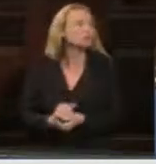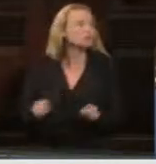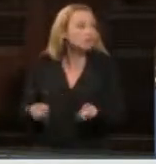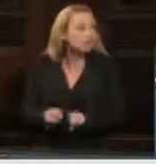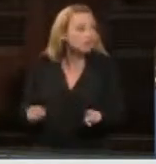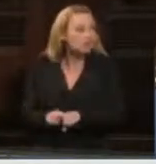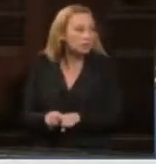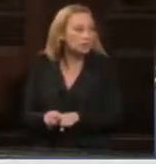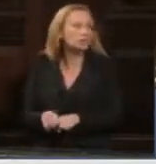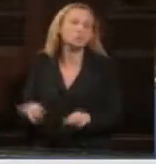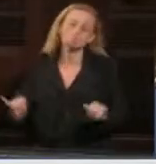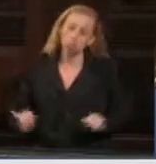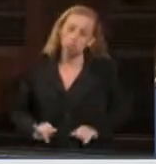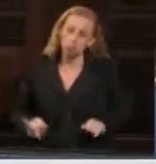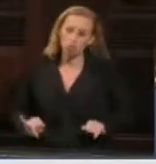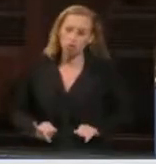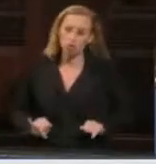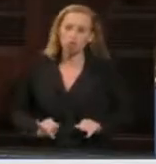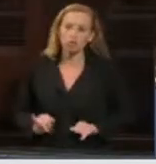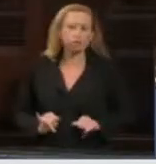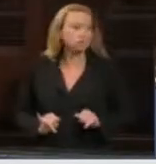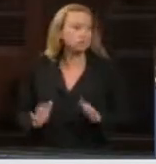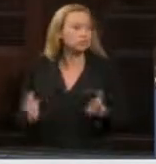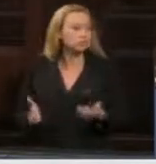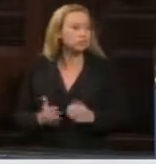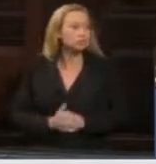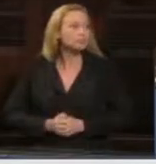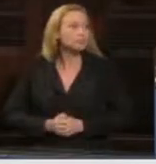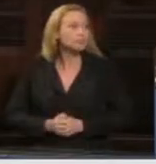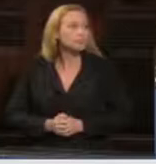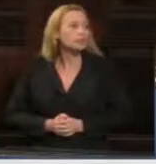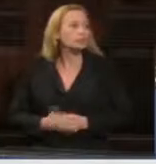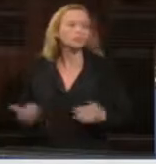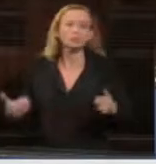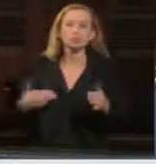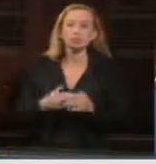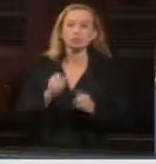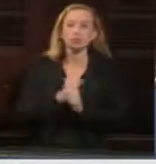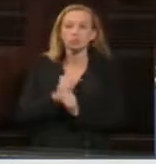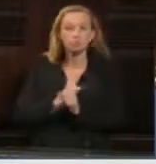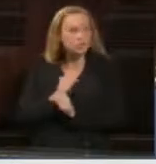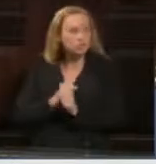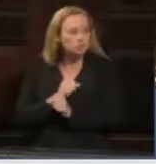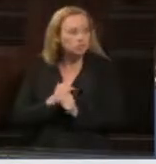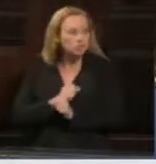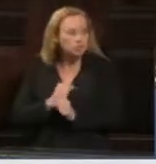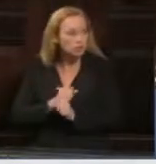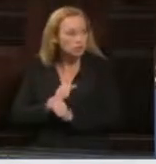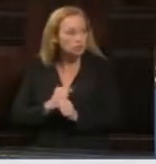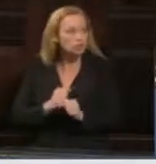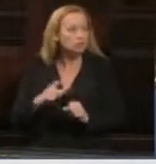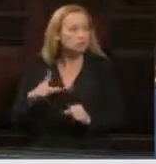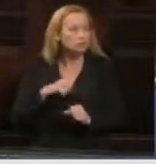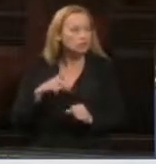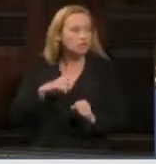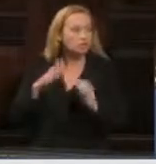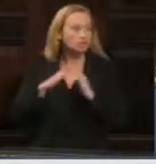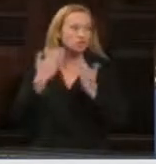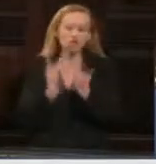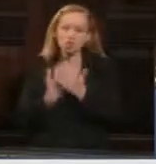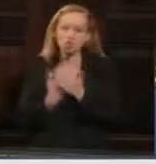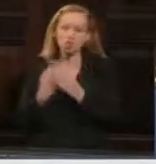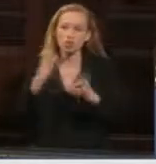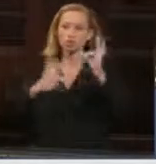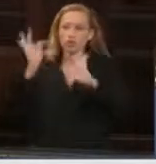ela sofreu profundo revés nos últimos anos quando teve as suas escolas técnicas estaduais que devem